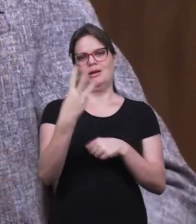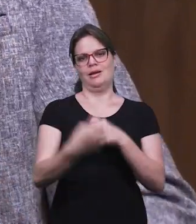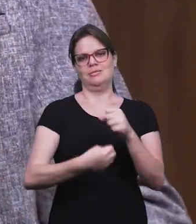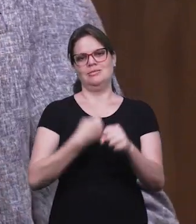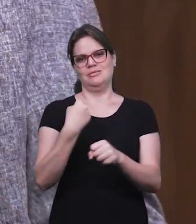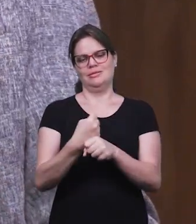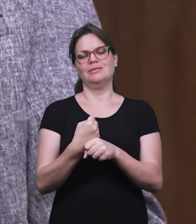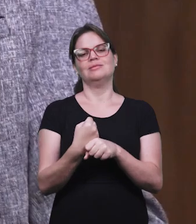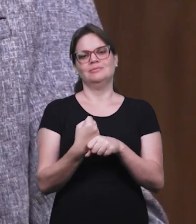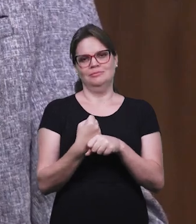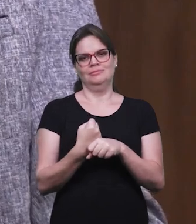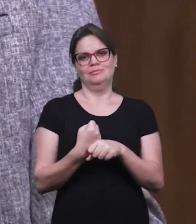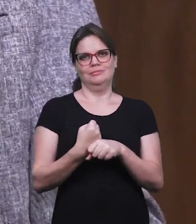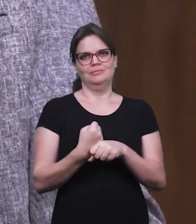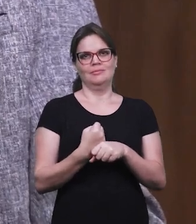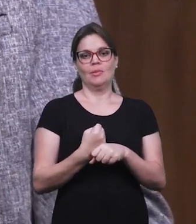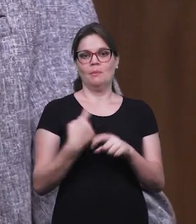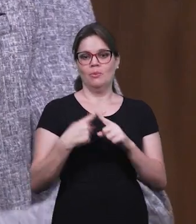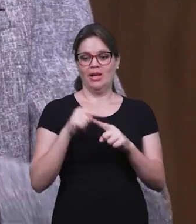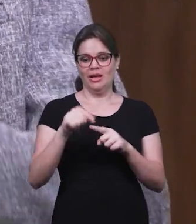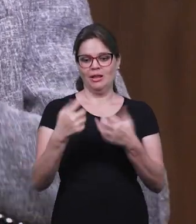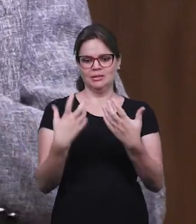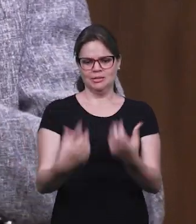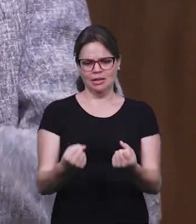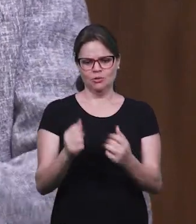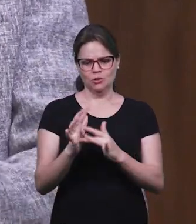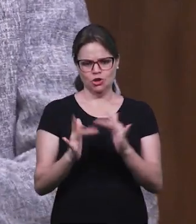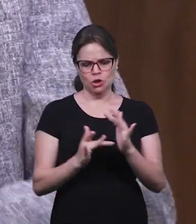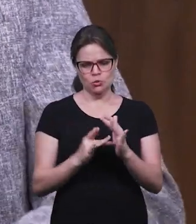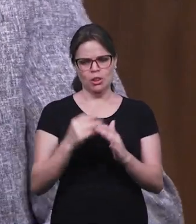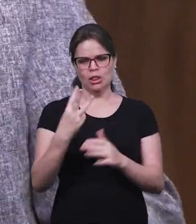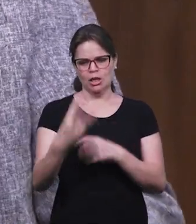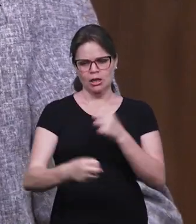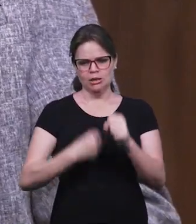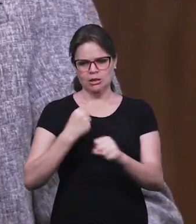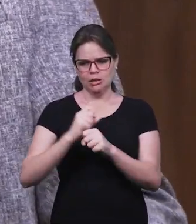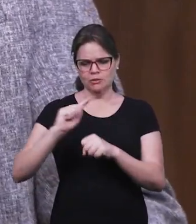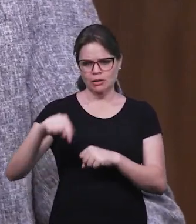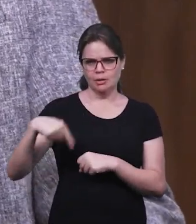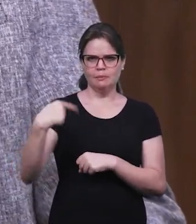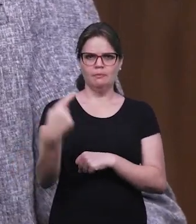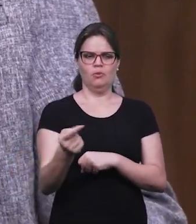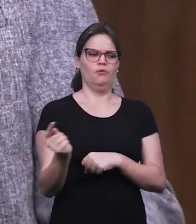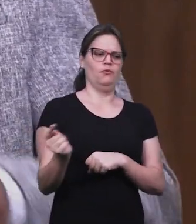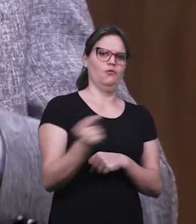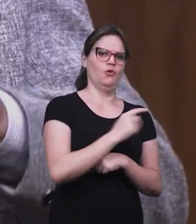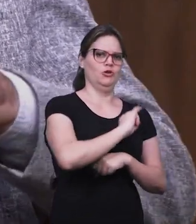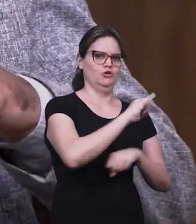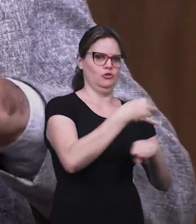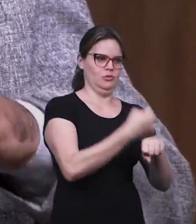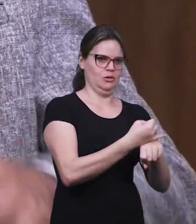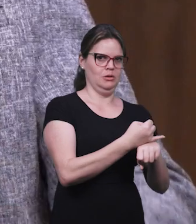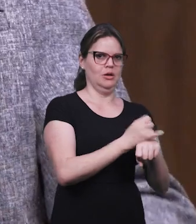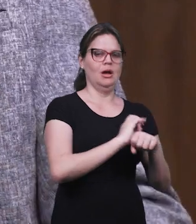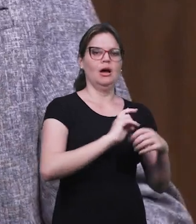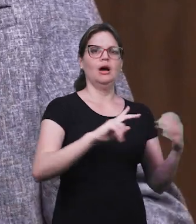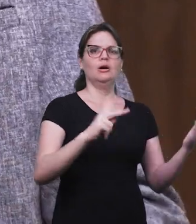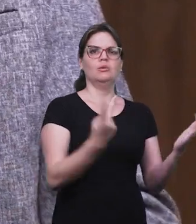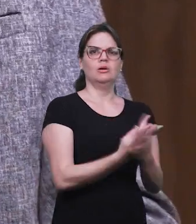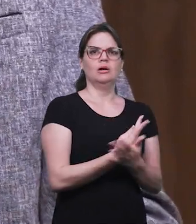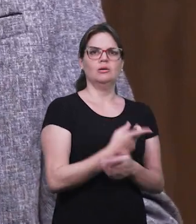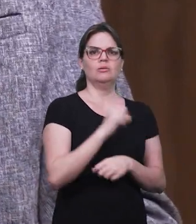volta novamente para Jerusalém e ali, nesse ano 51, mais ou menos, não